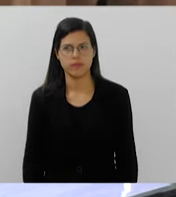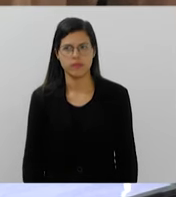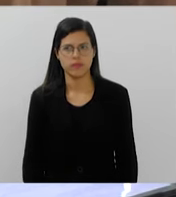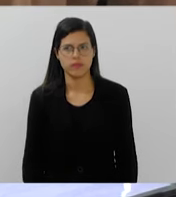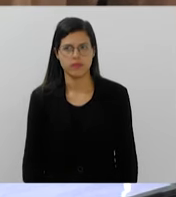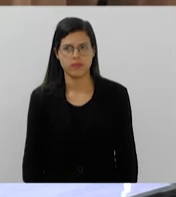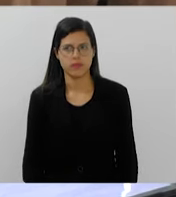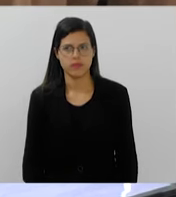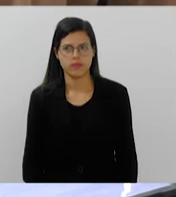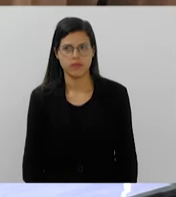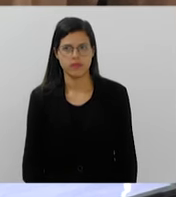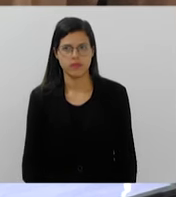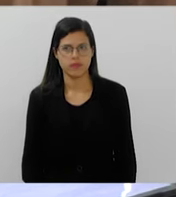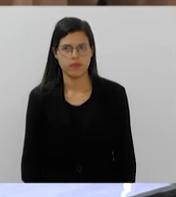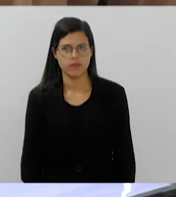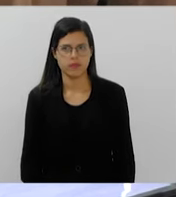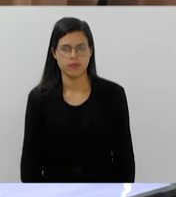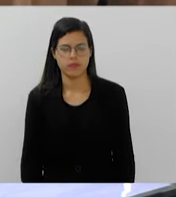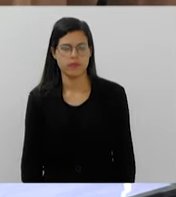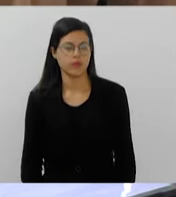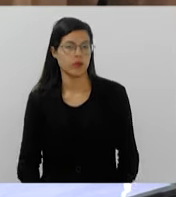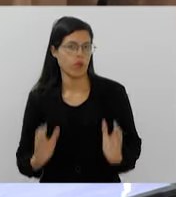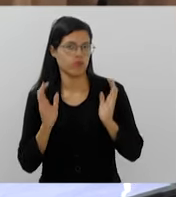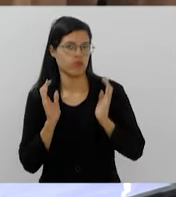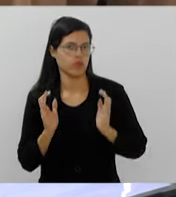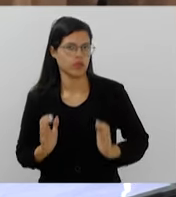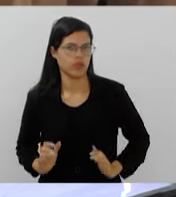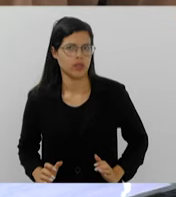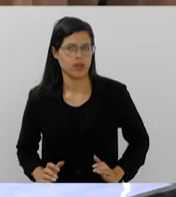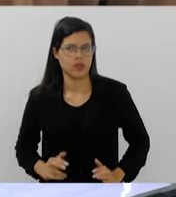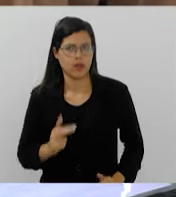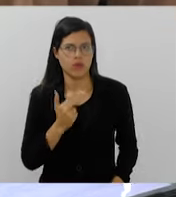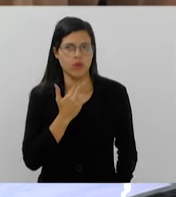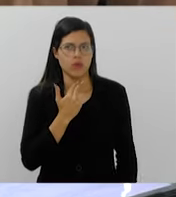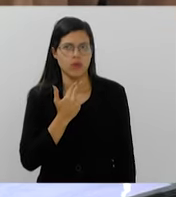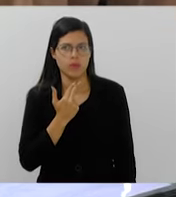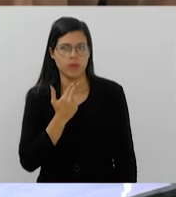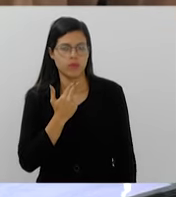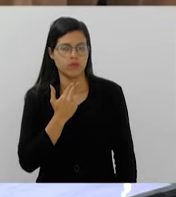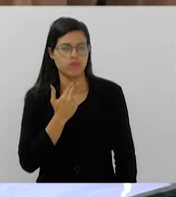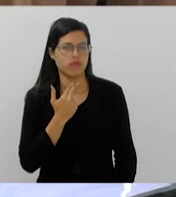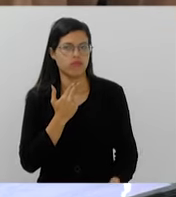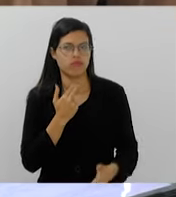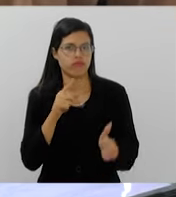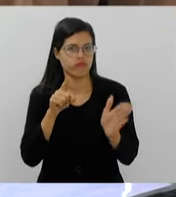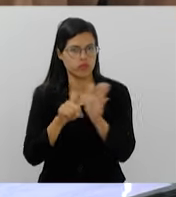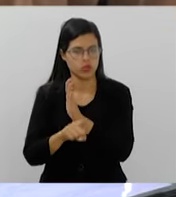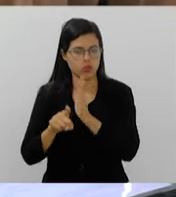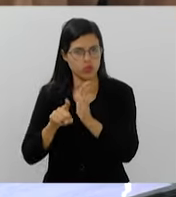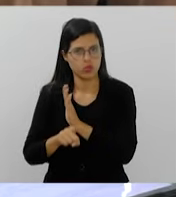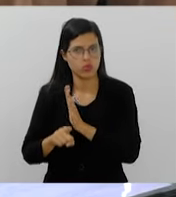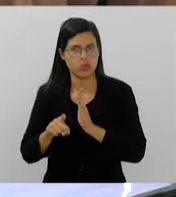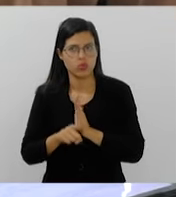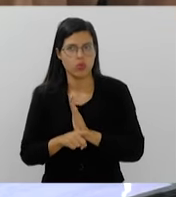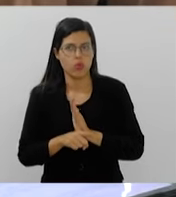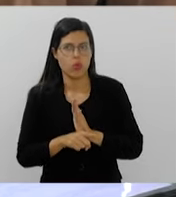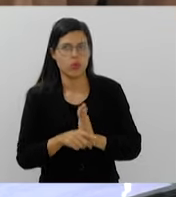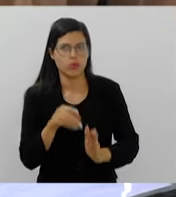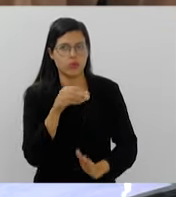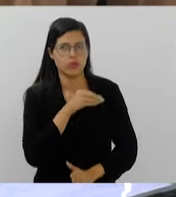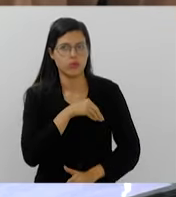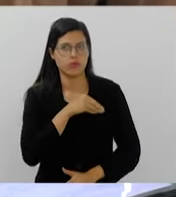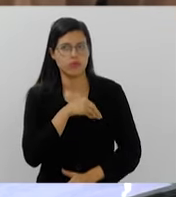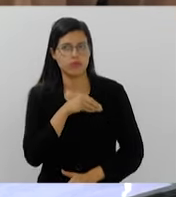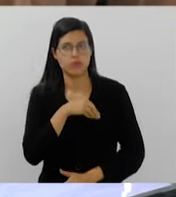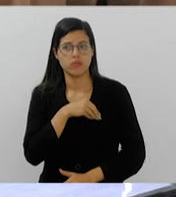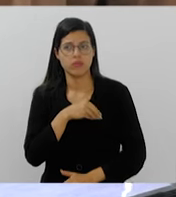o cidadão não poder, se houver a legalidade, fazer o desconto em folha. Porque senão terá que acabar com tudo isso que